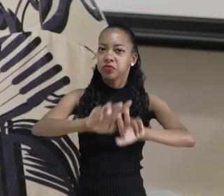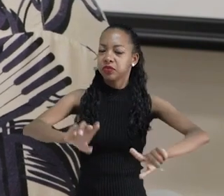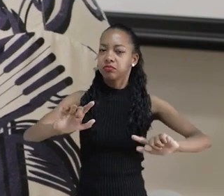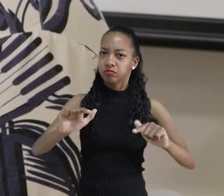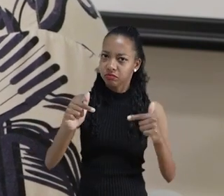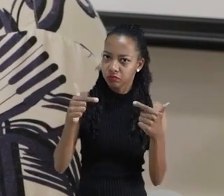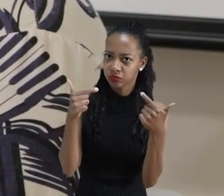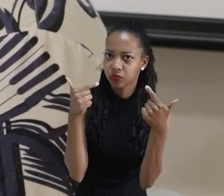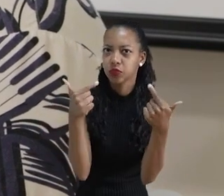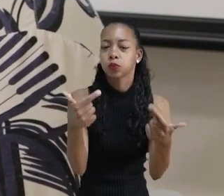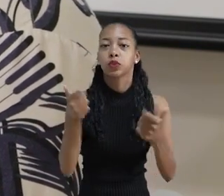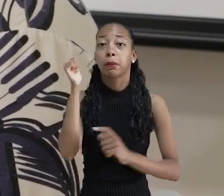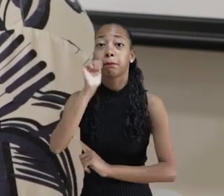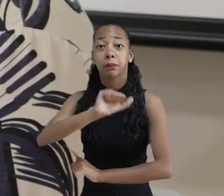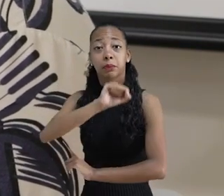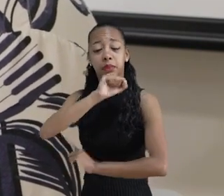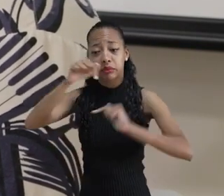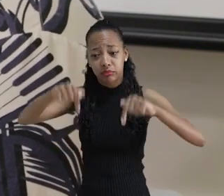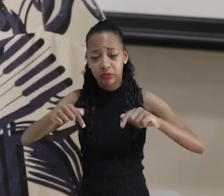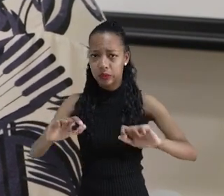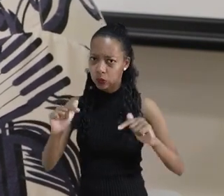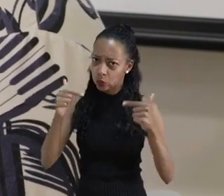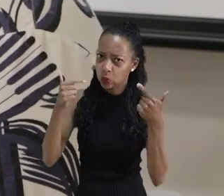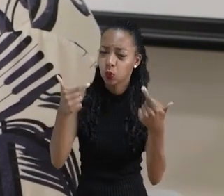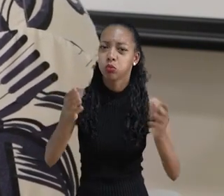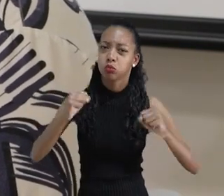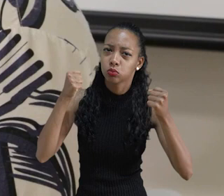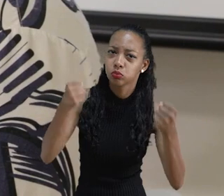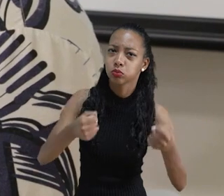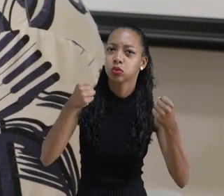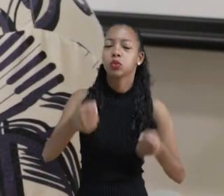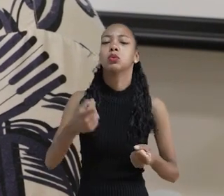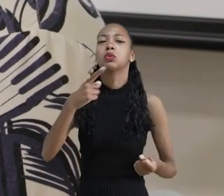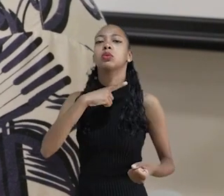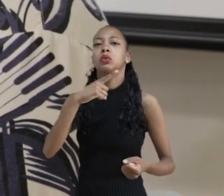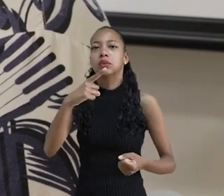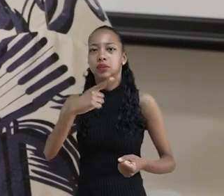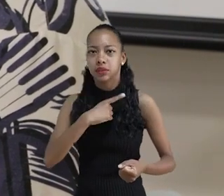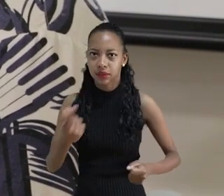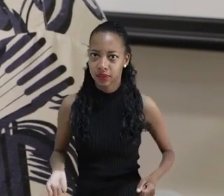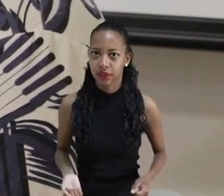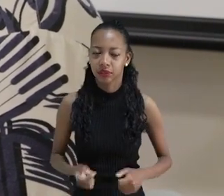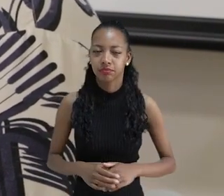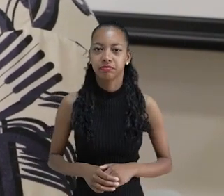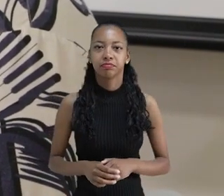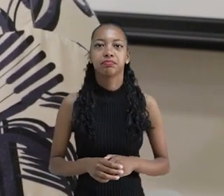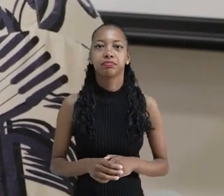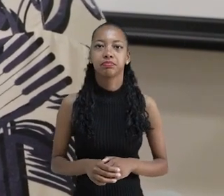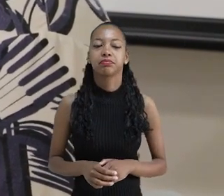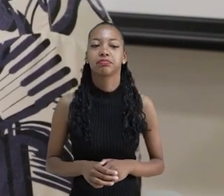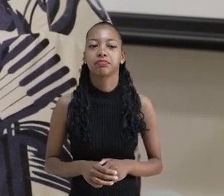é o país dos clubes de mães lutando contra a caristia é o país das curas de benzedeira da tecnologia do